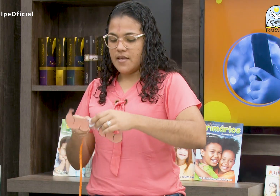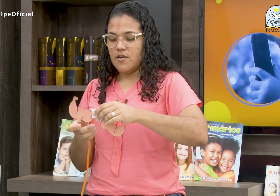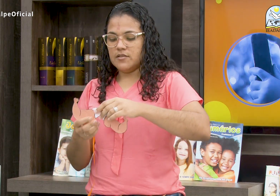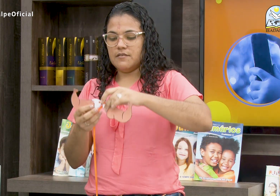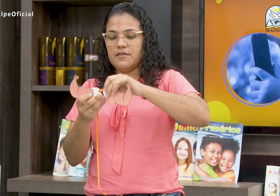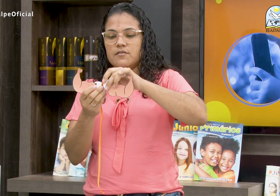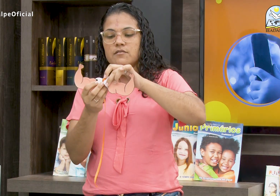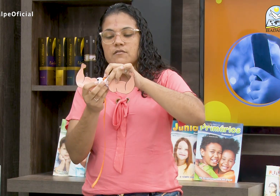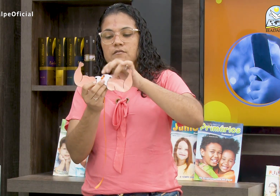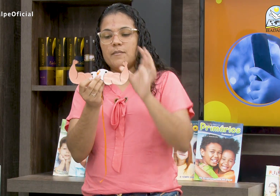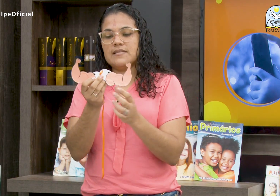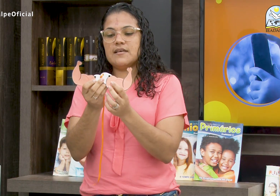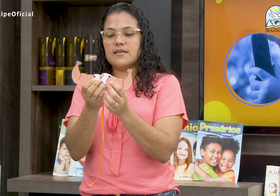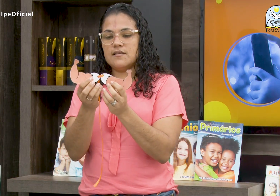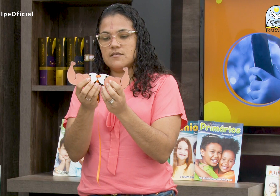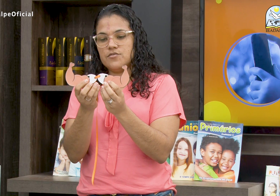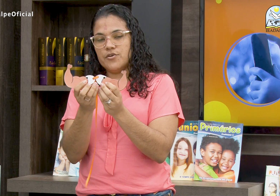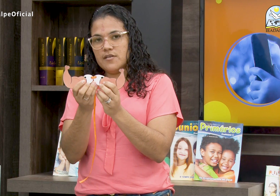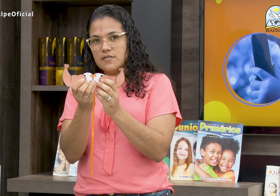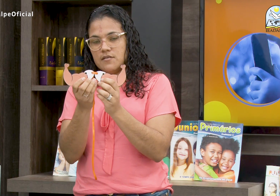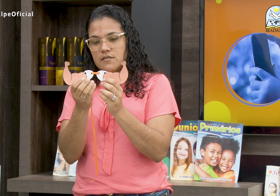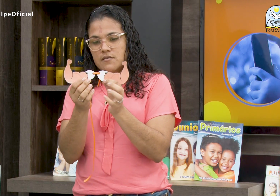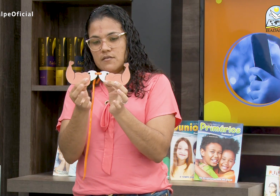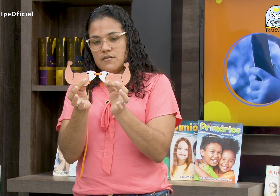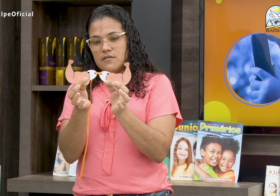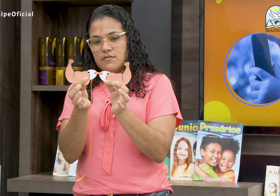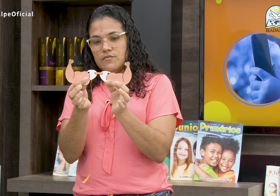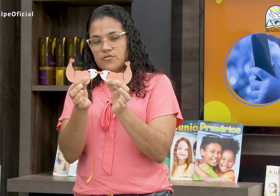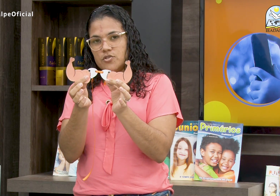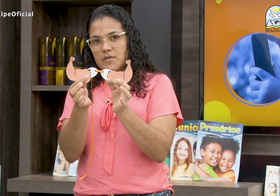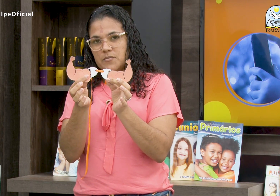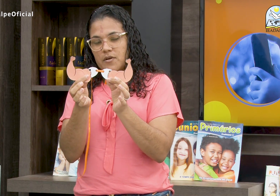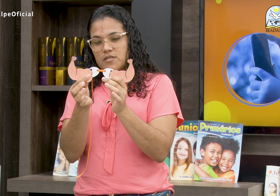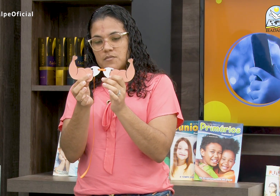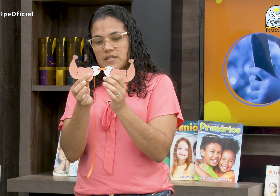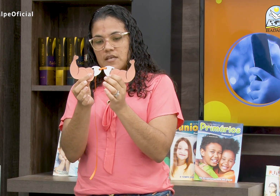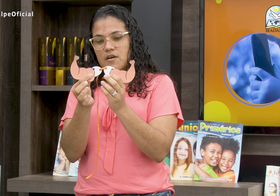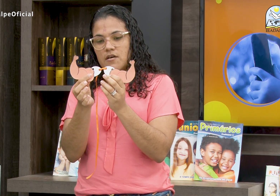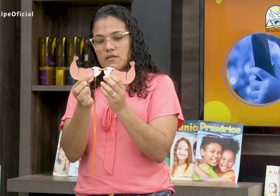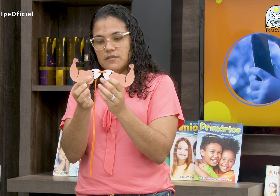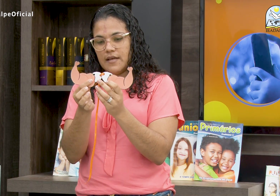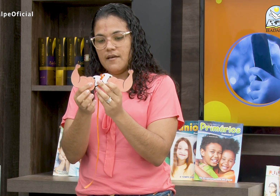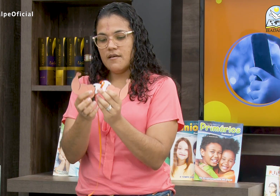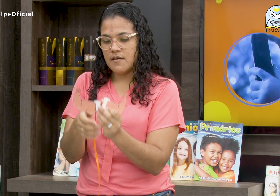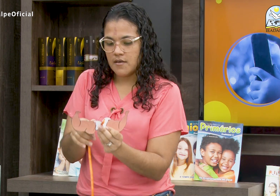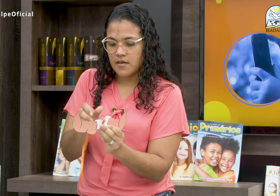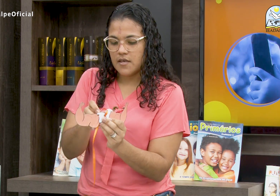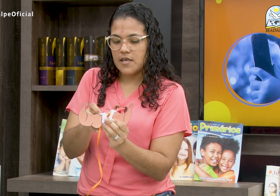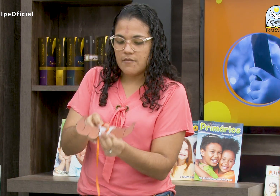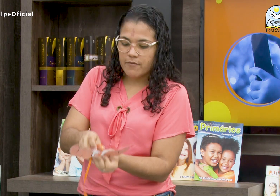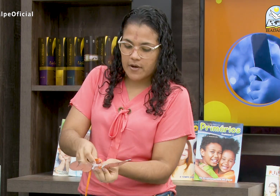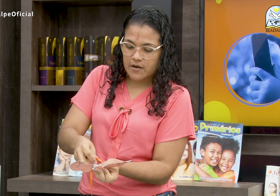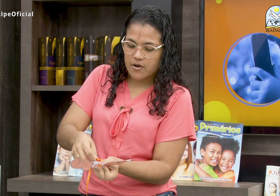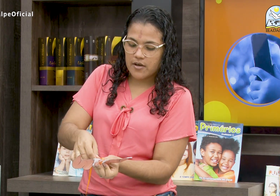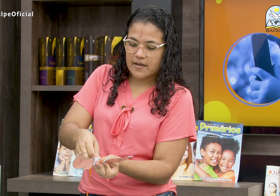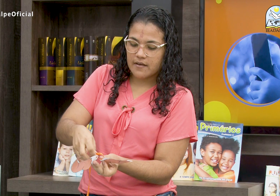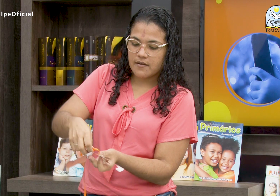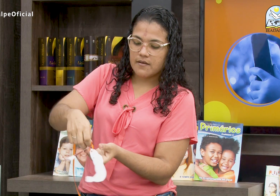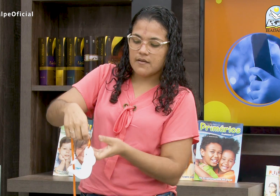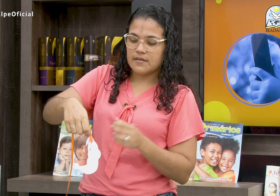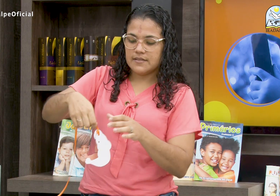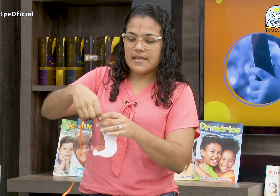E aqui, ó, tá vendo? Vou passar aqui nesses dois, os dois mais próximos aqui, ó, tá? E vou